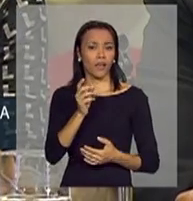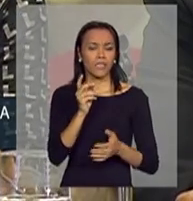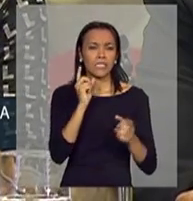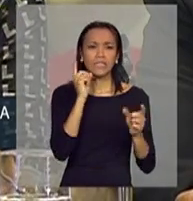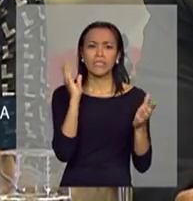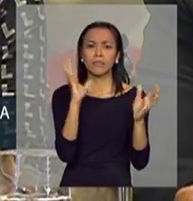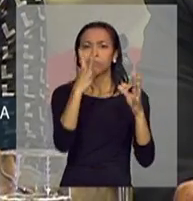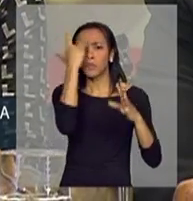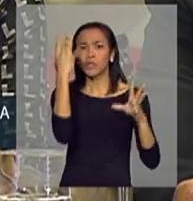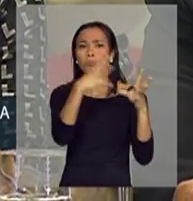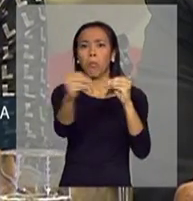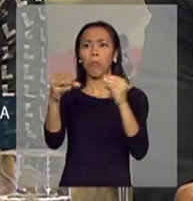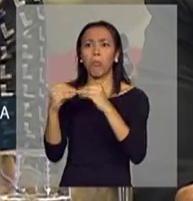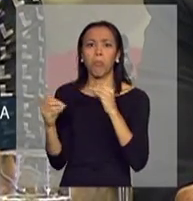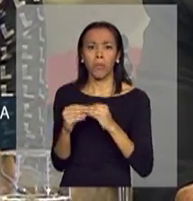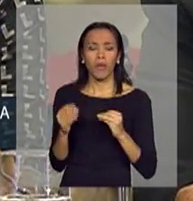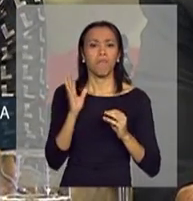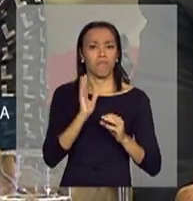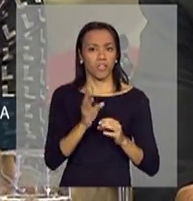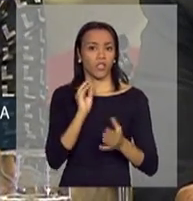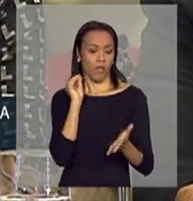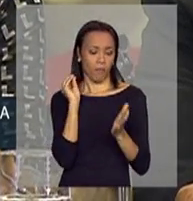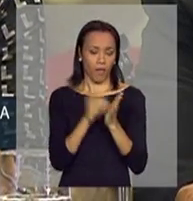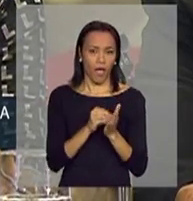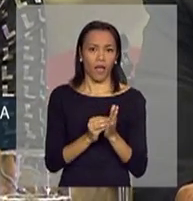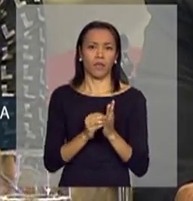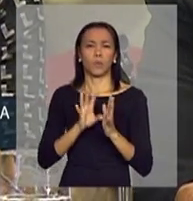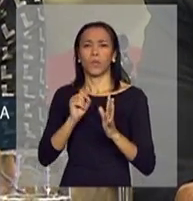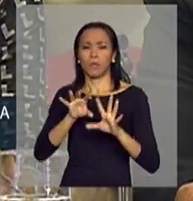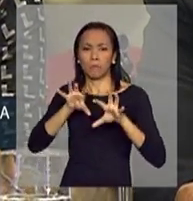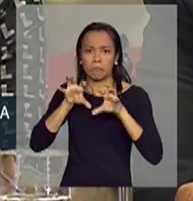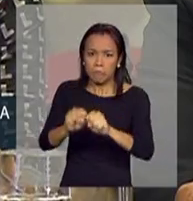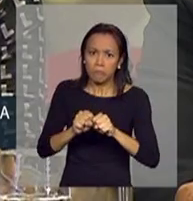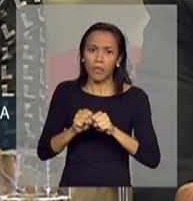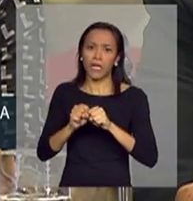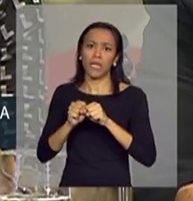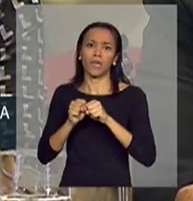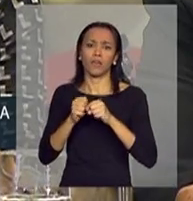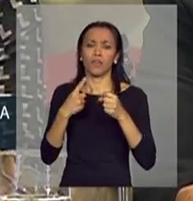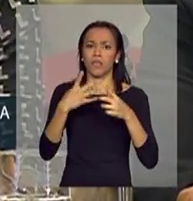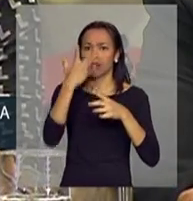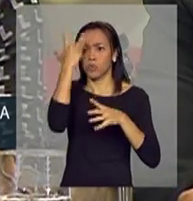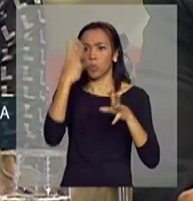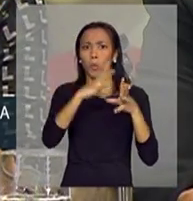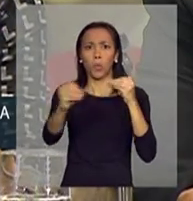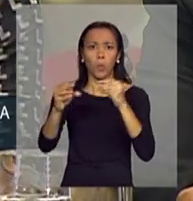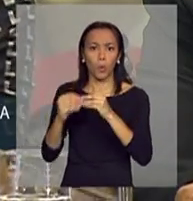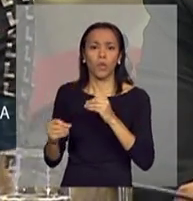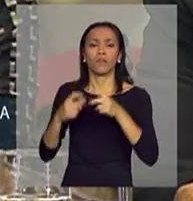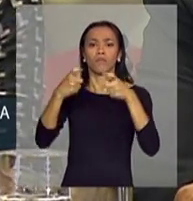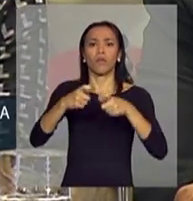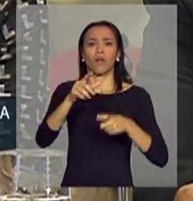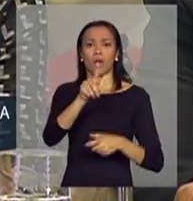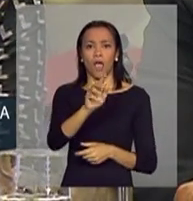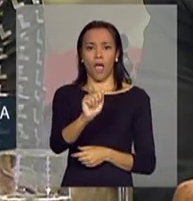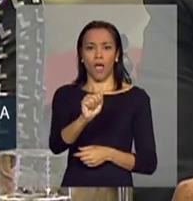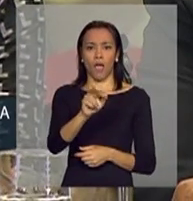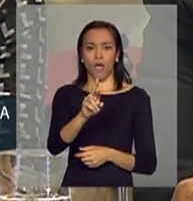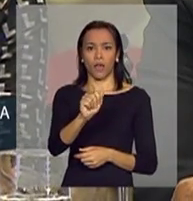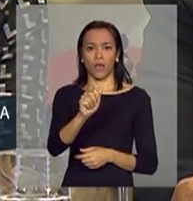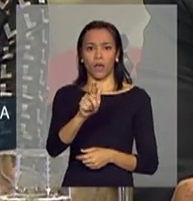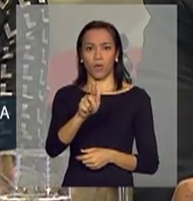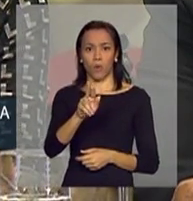apontado como autor de sequestro continuado pelos desaparecimentos no Araguaia. Não é? Isso independe, inclusive, da Comissão da